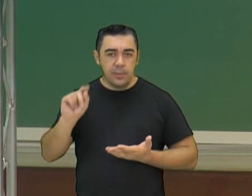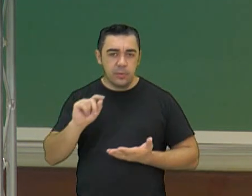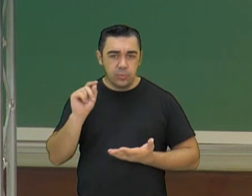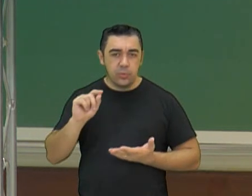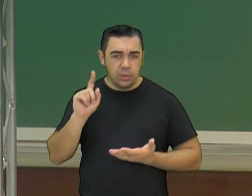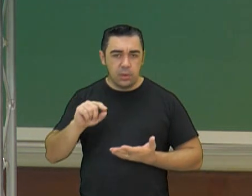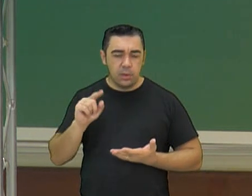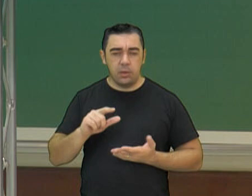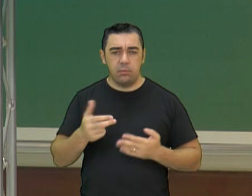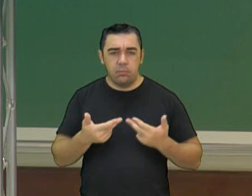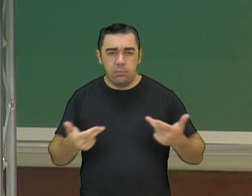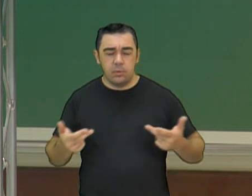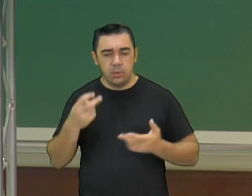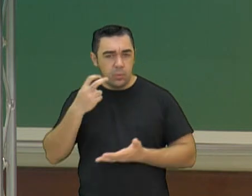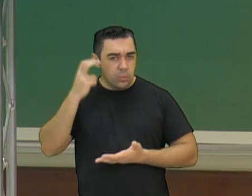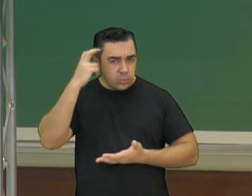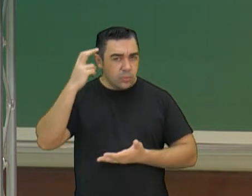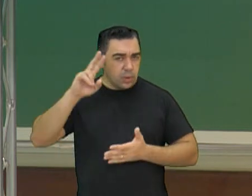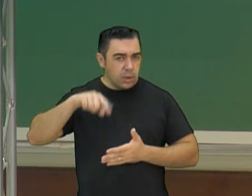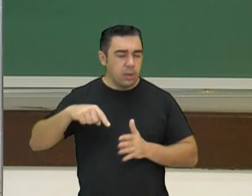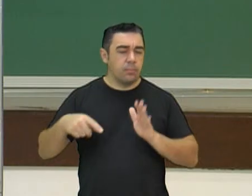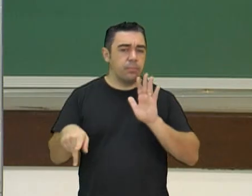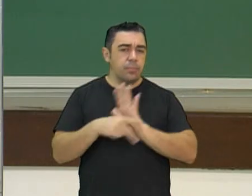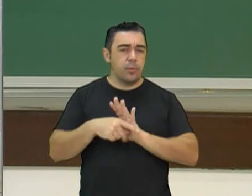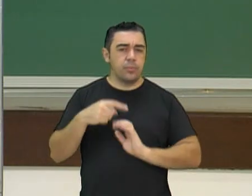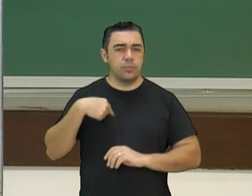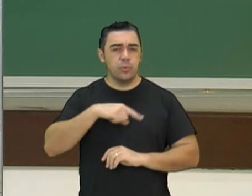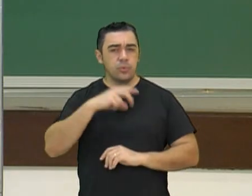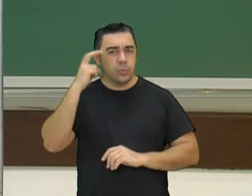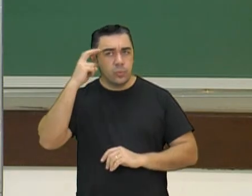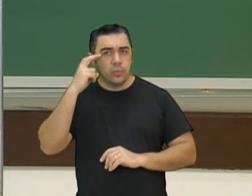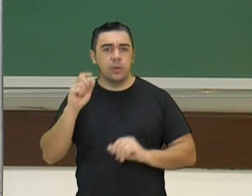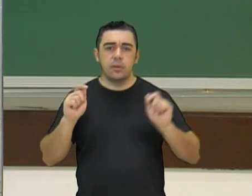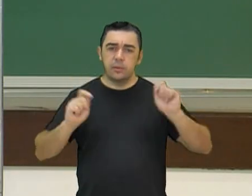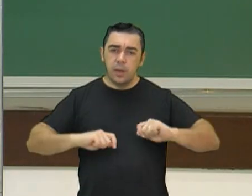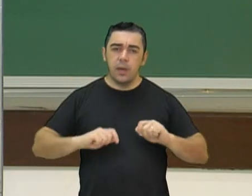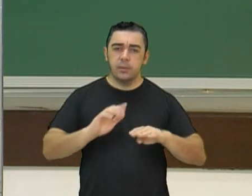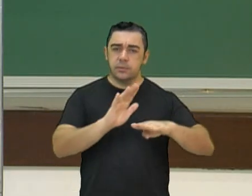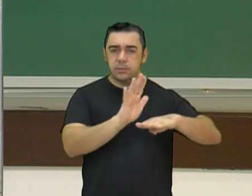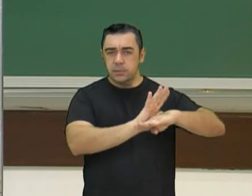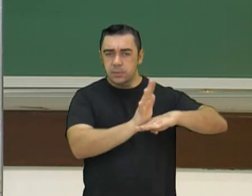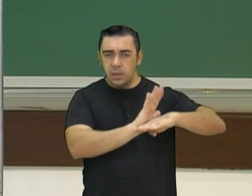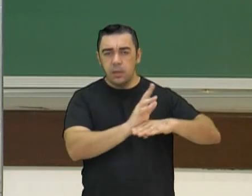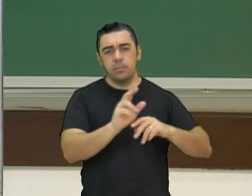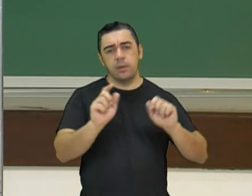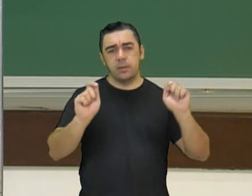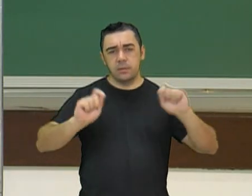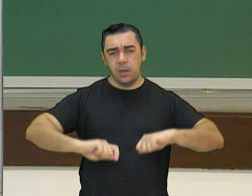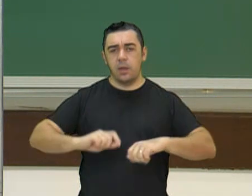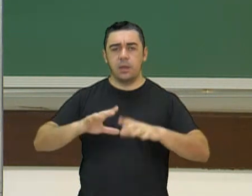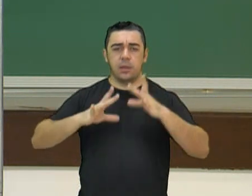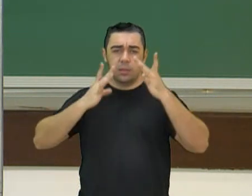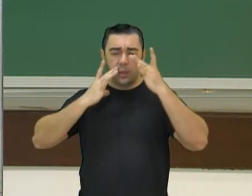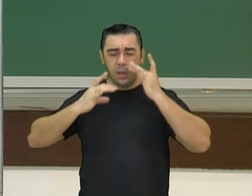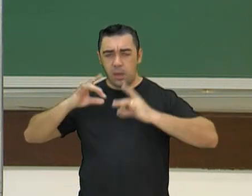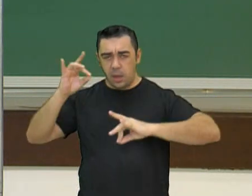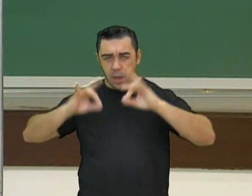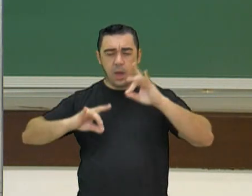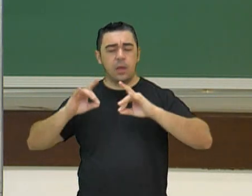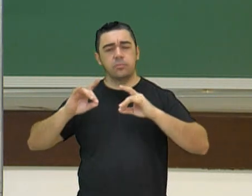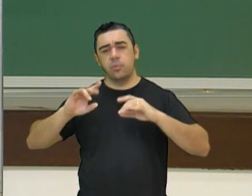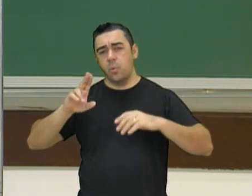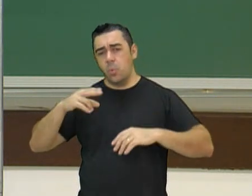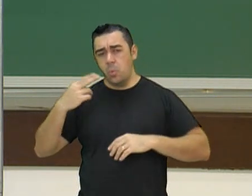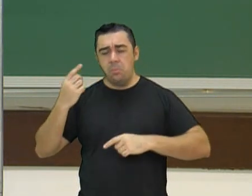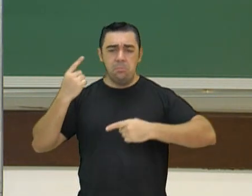se refere aos elementos da nossa cultura. Né? Então, pode ser ali um cinema, né, um filme, um teatro, uma peça